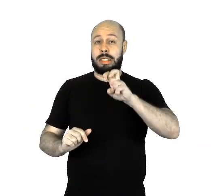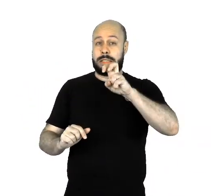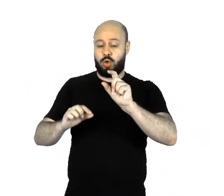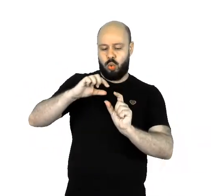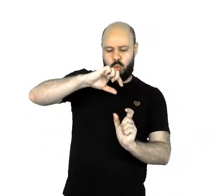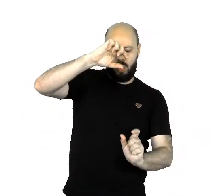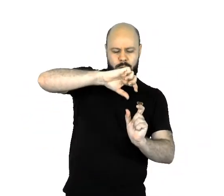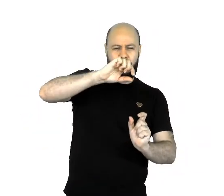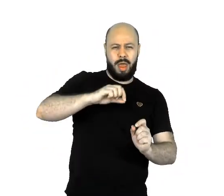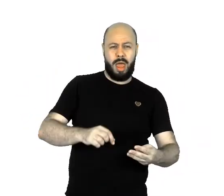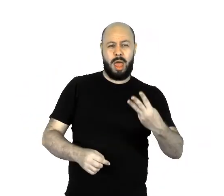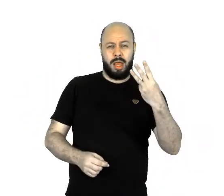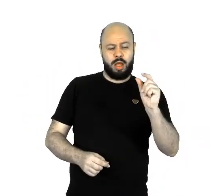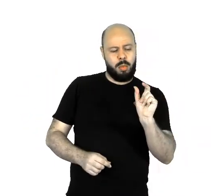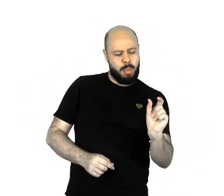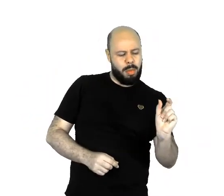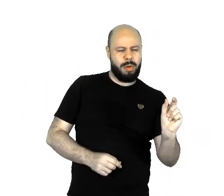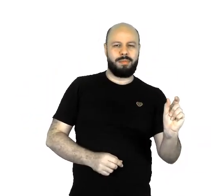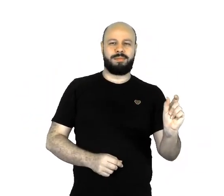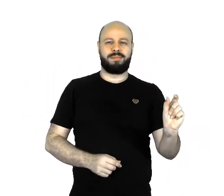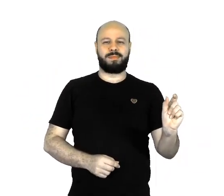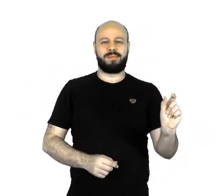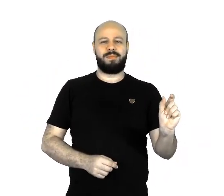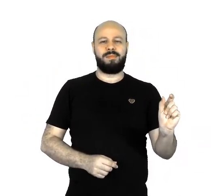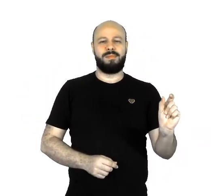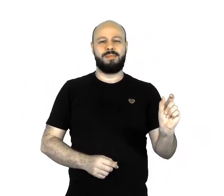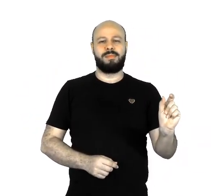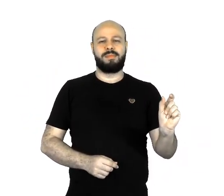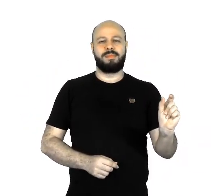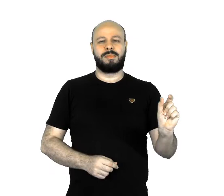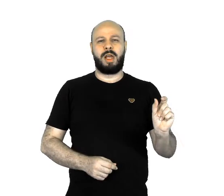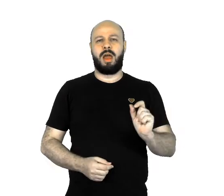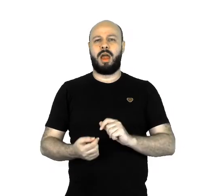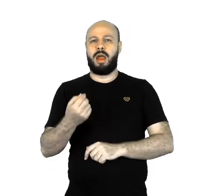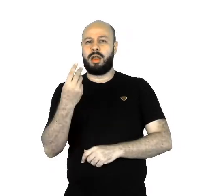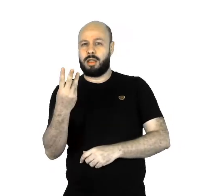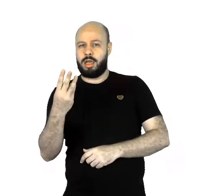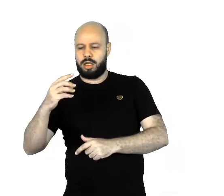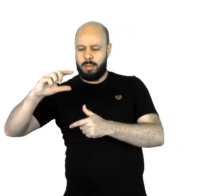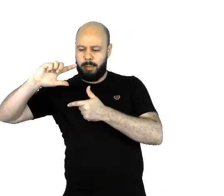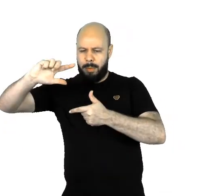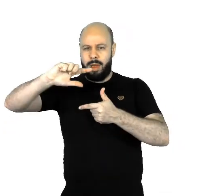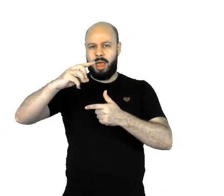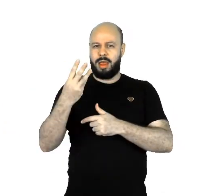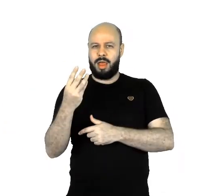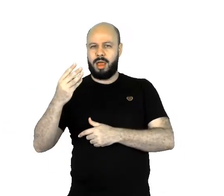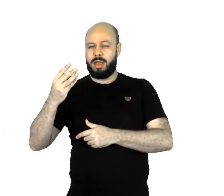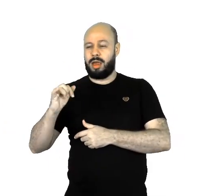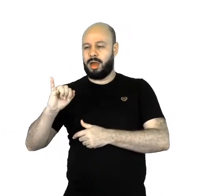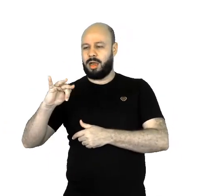5 barras e 3 cubinhos. Então, as 3 placas são 3 inteiros,